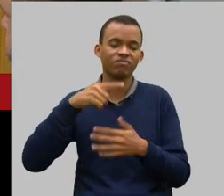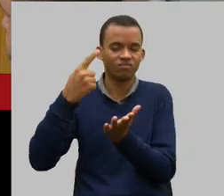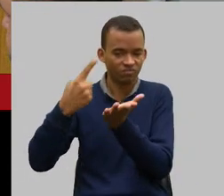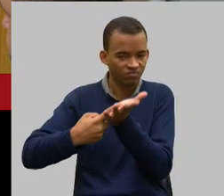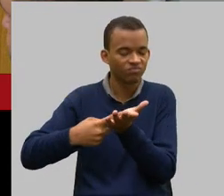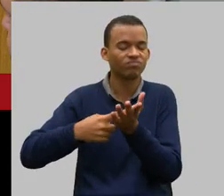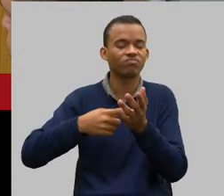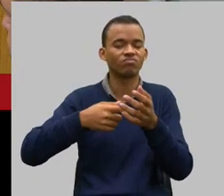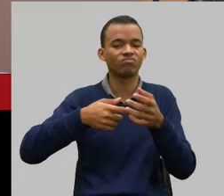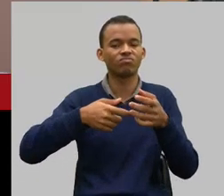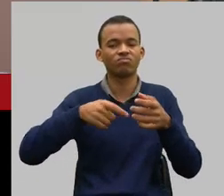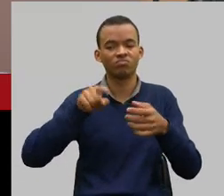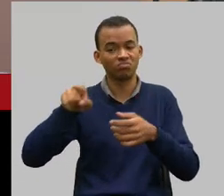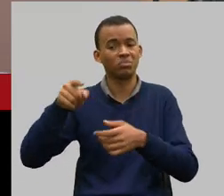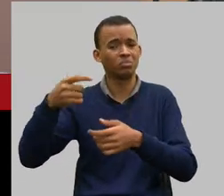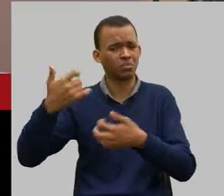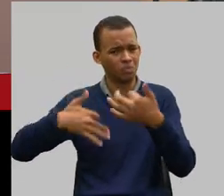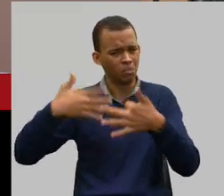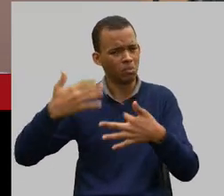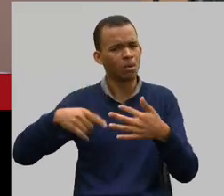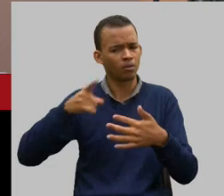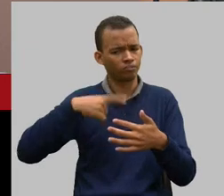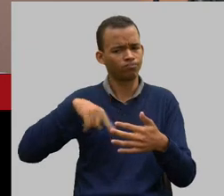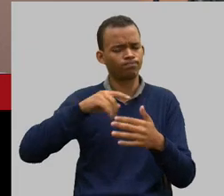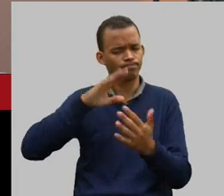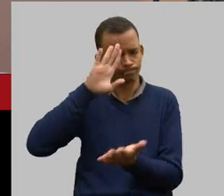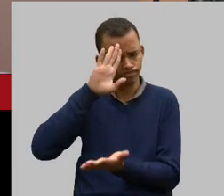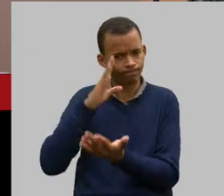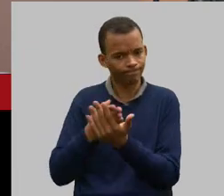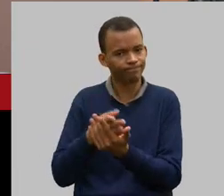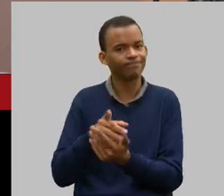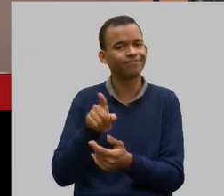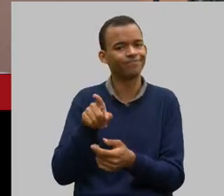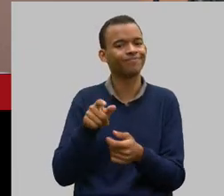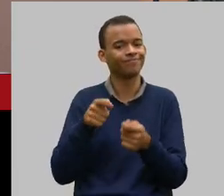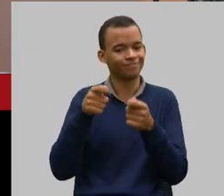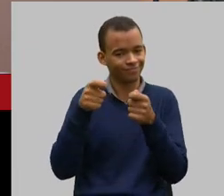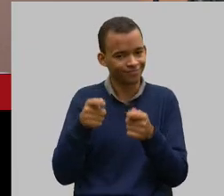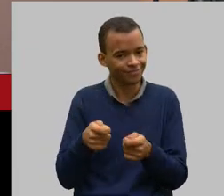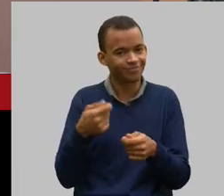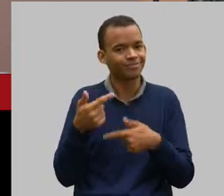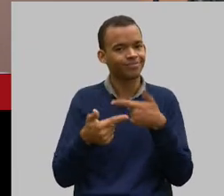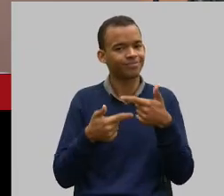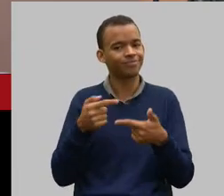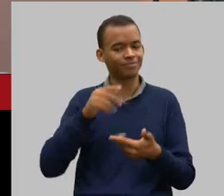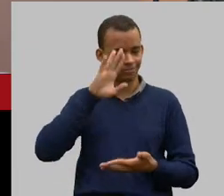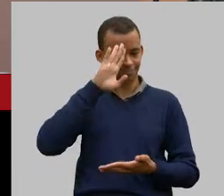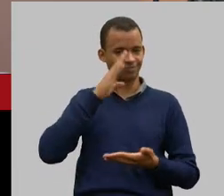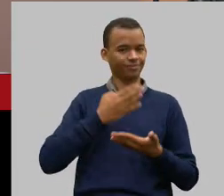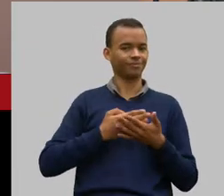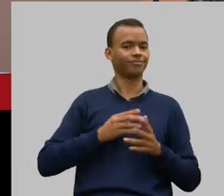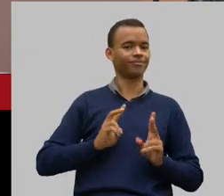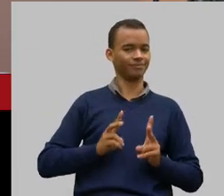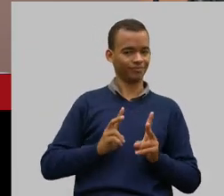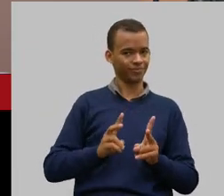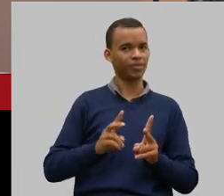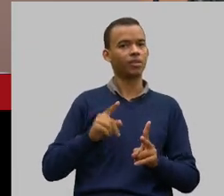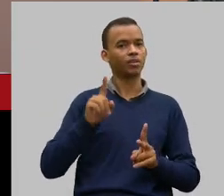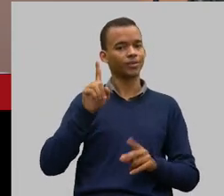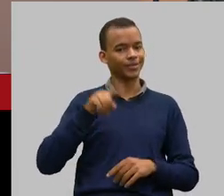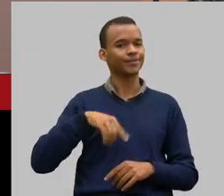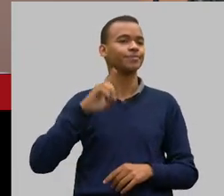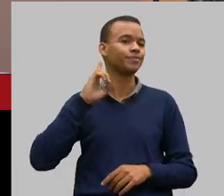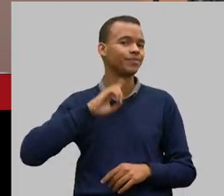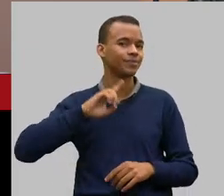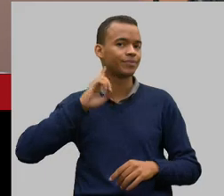honrando cada palavra que o senhor disse honrar a confiança do Senhor dizer que realmente Minas Gerais é desafiador você pega